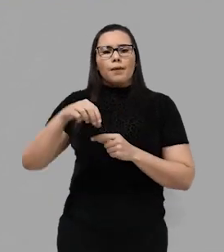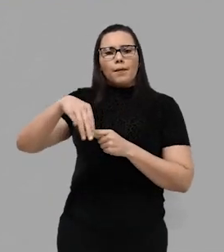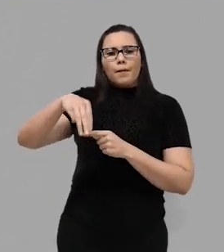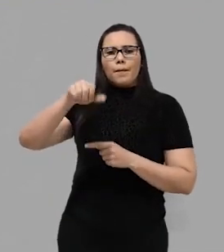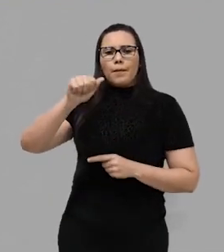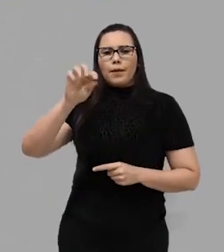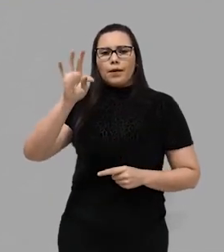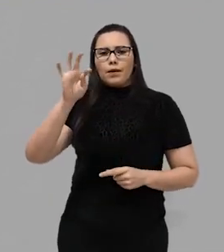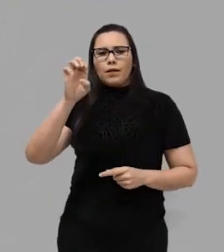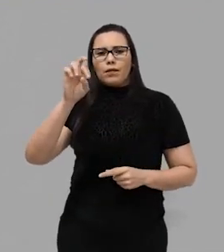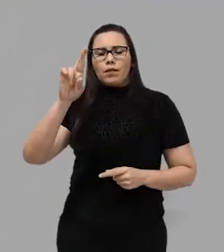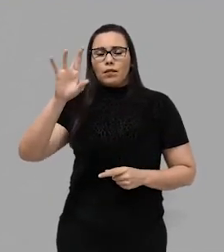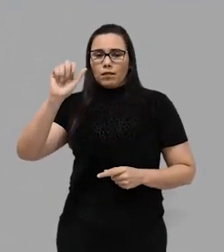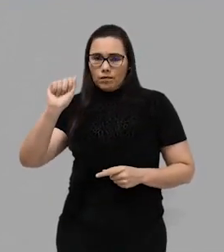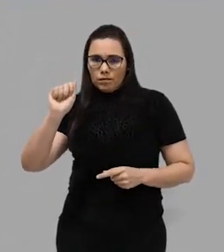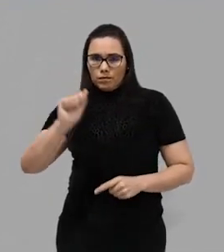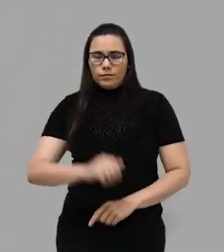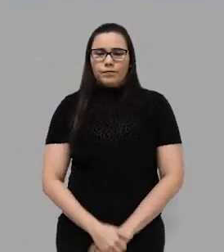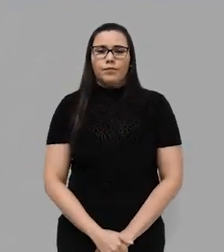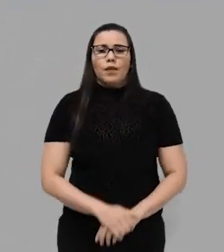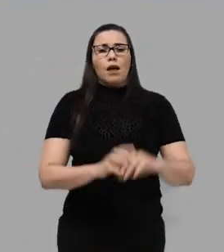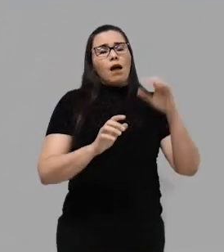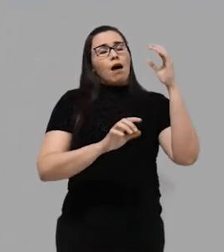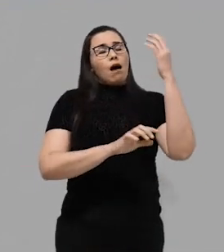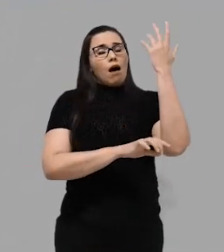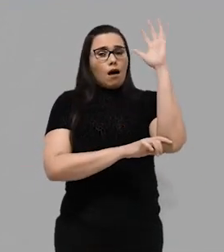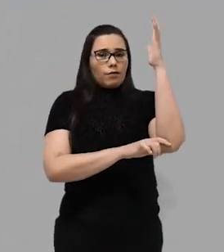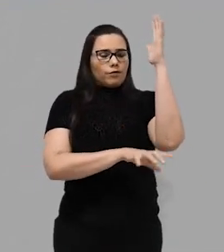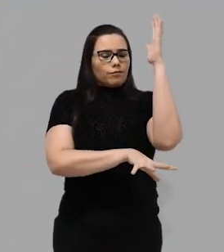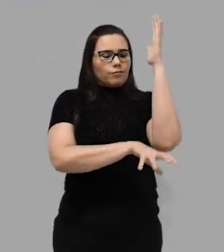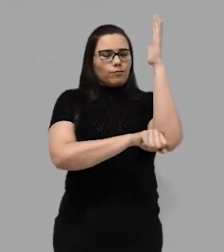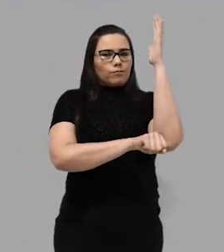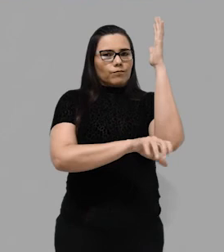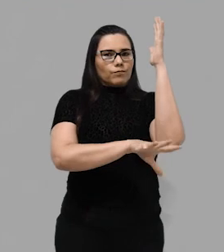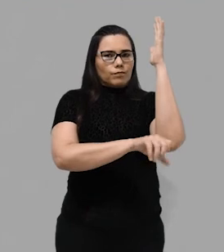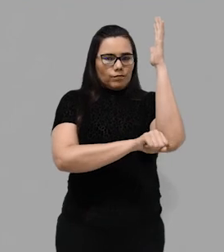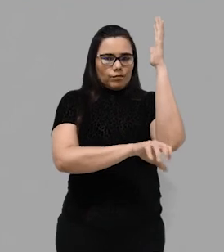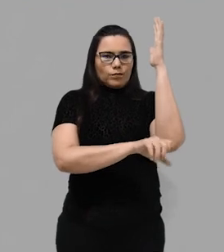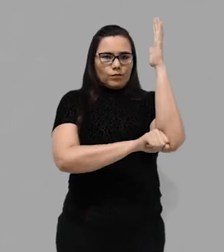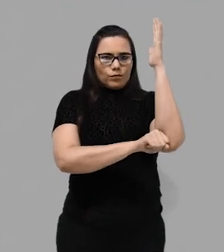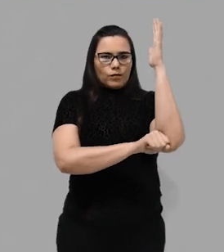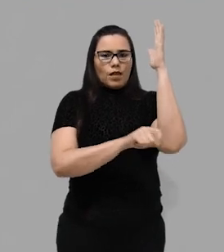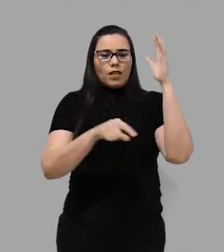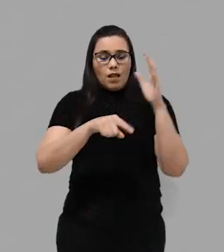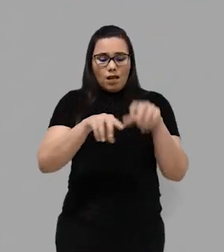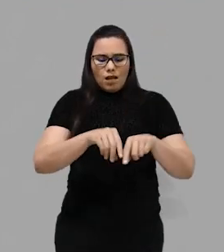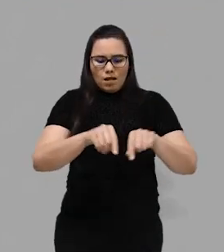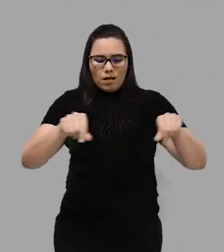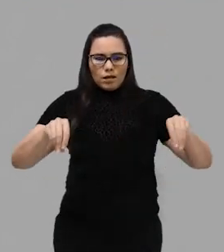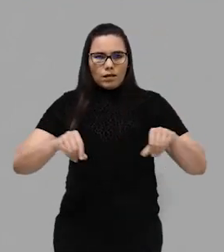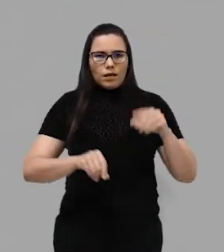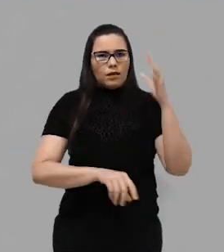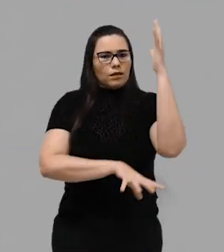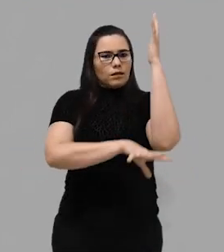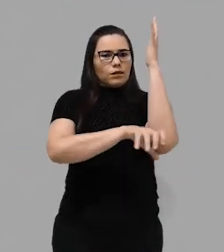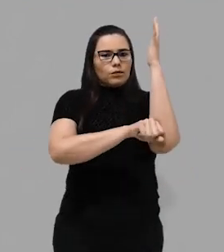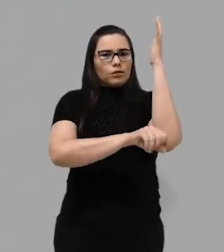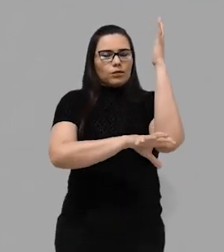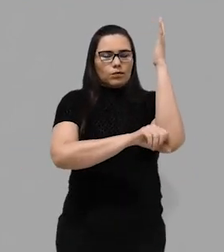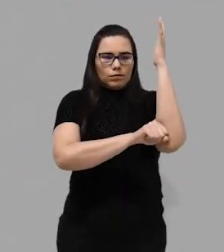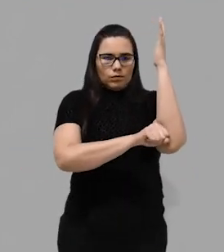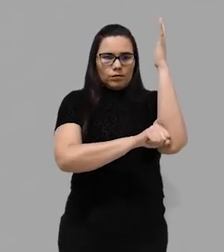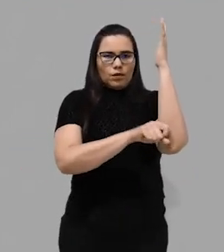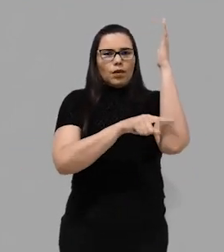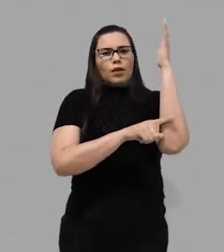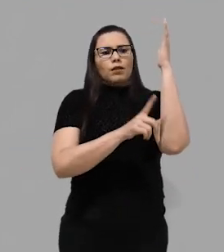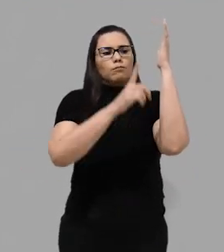A planta ela absorve matéria do solo, como vocês podem ver aqui. Ela vai passar essa matéria, que são os